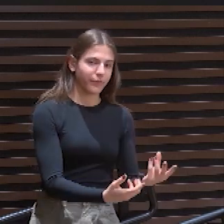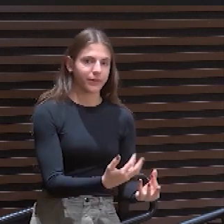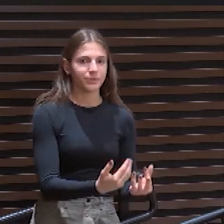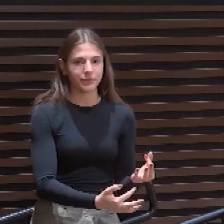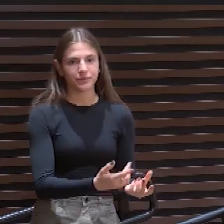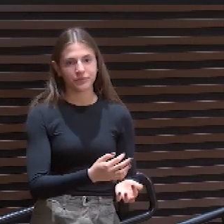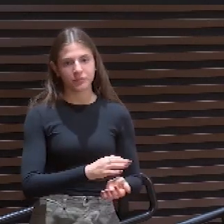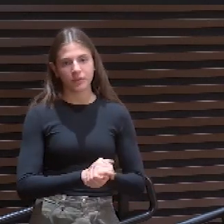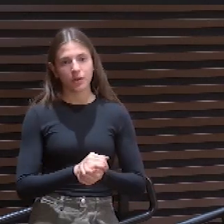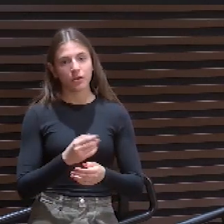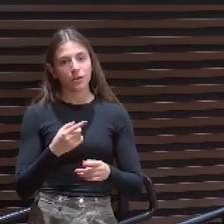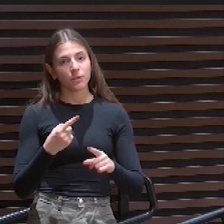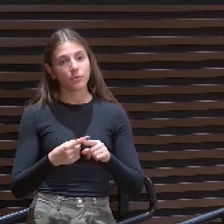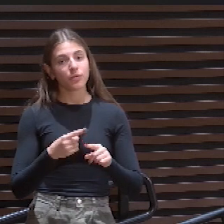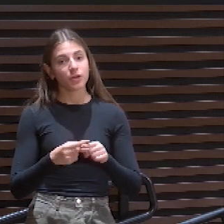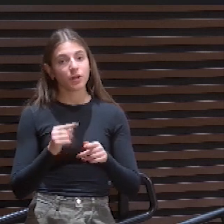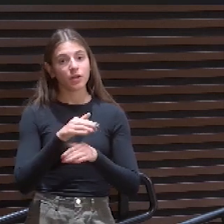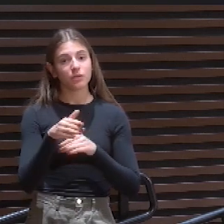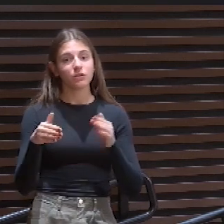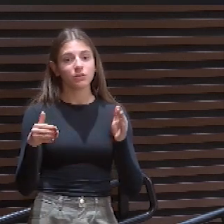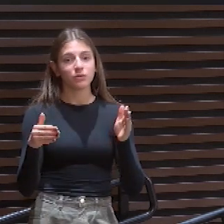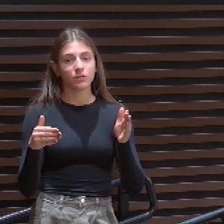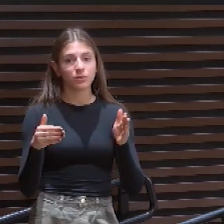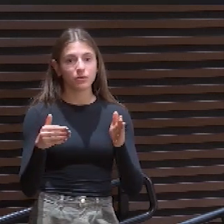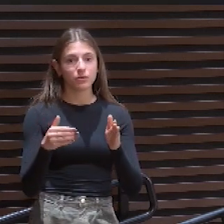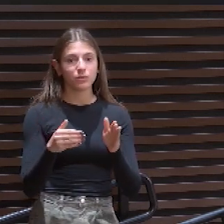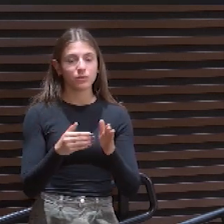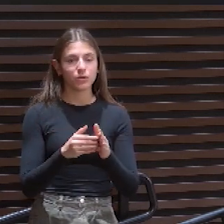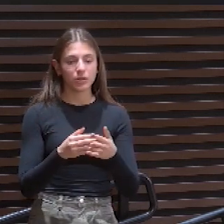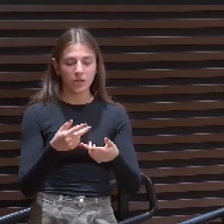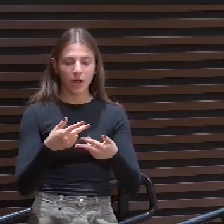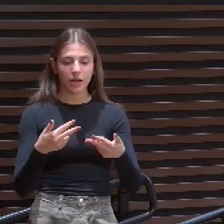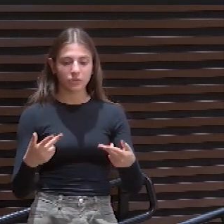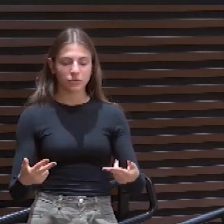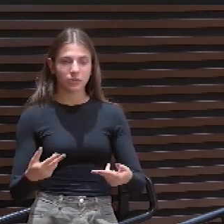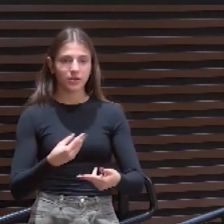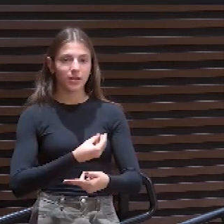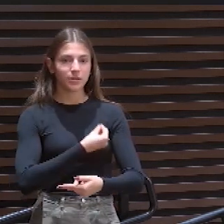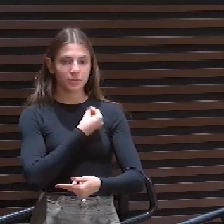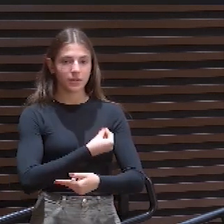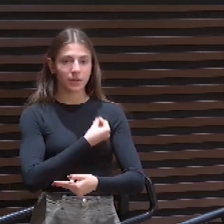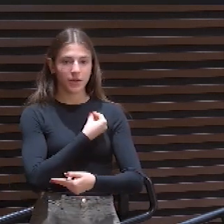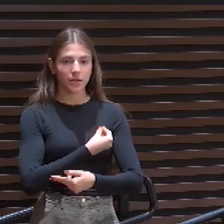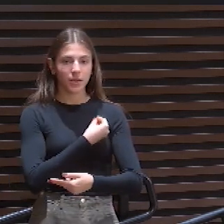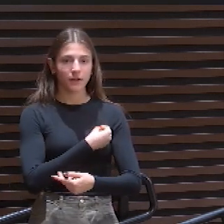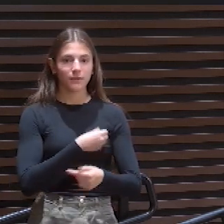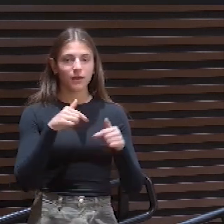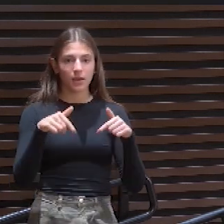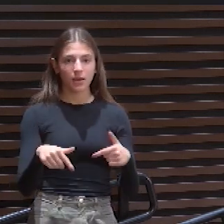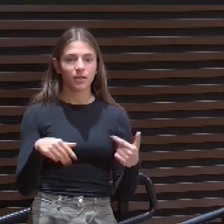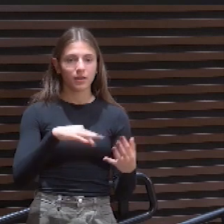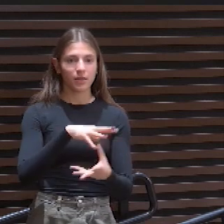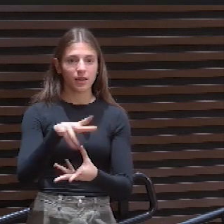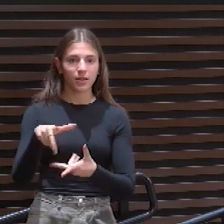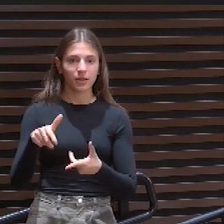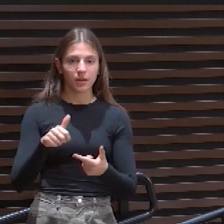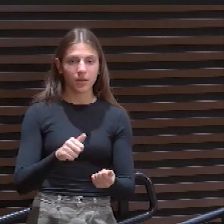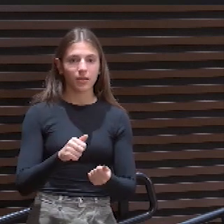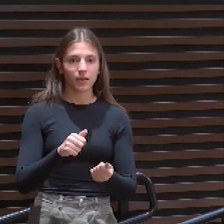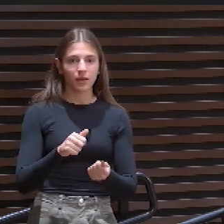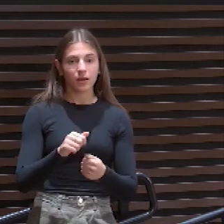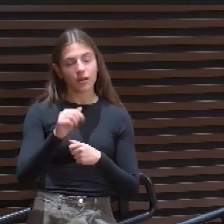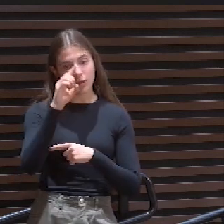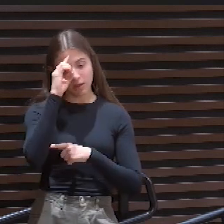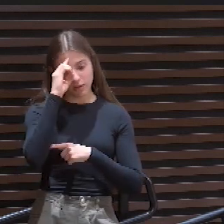pois toda espécie de feras, de aves, de répteis e de seres marinhos se doma e tem